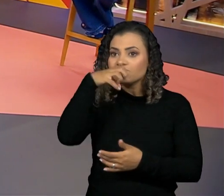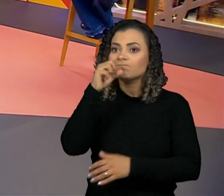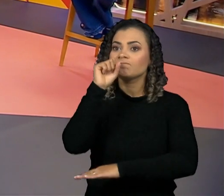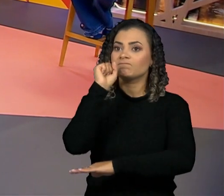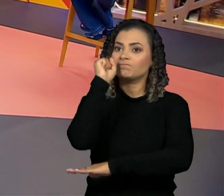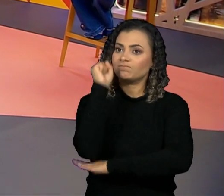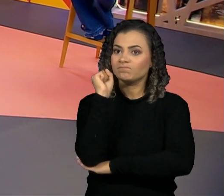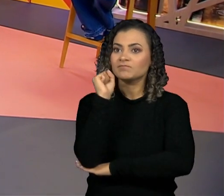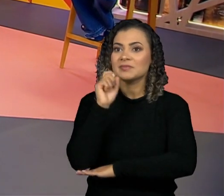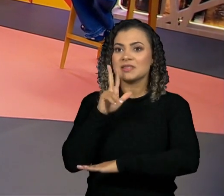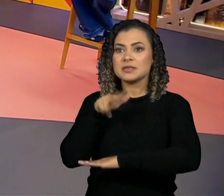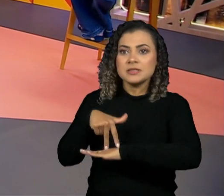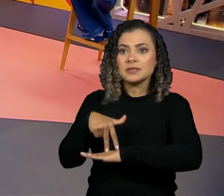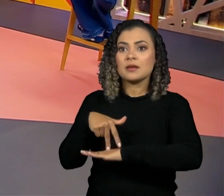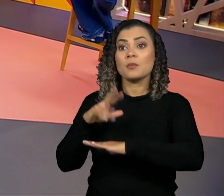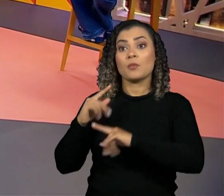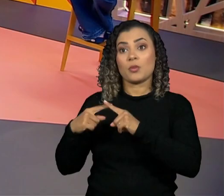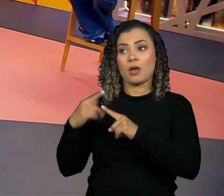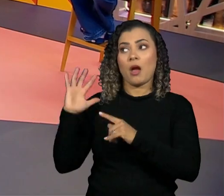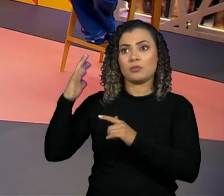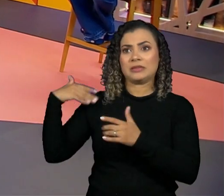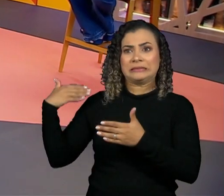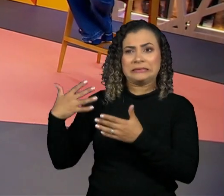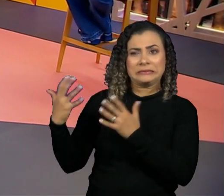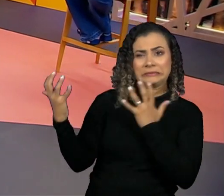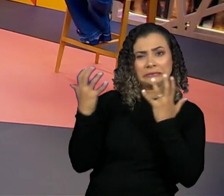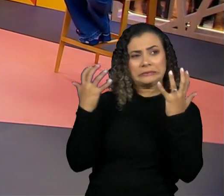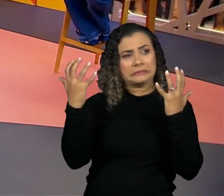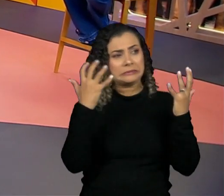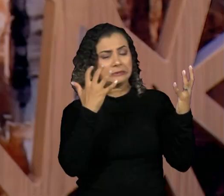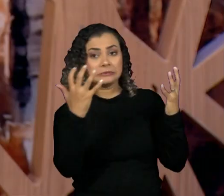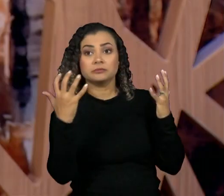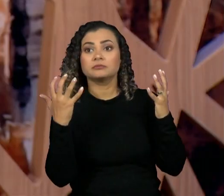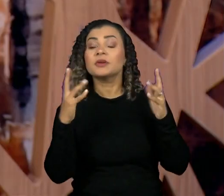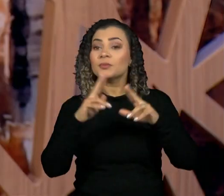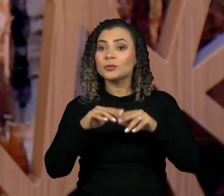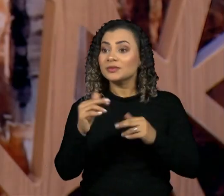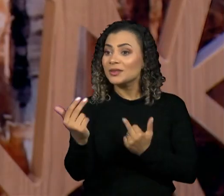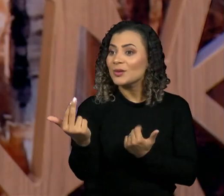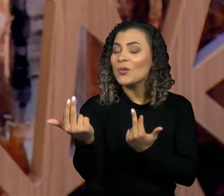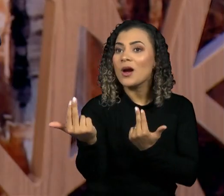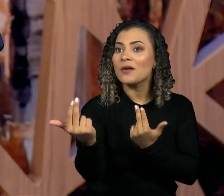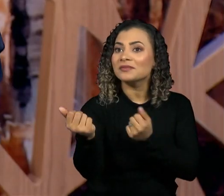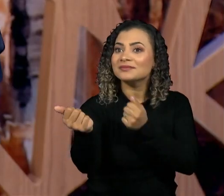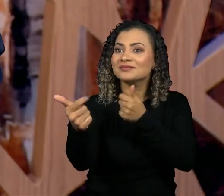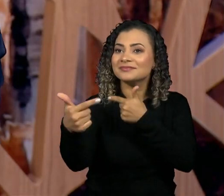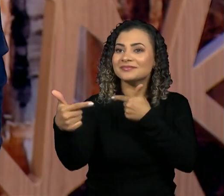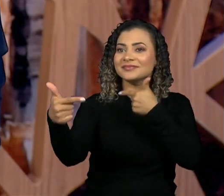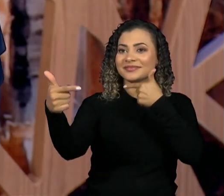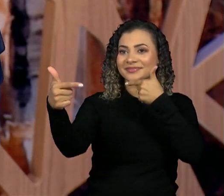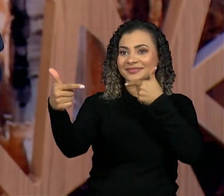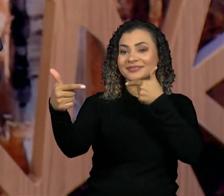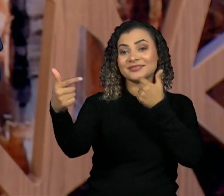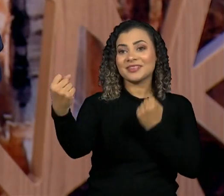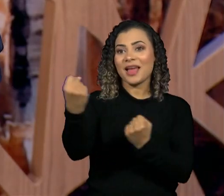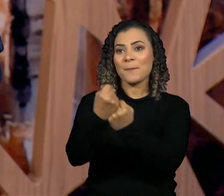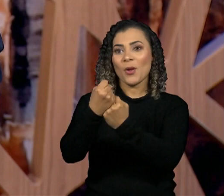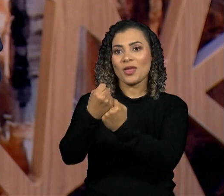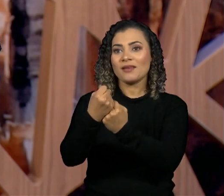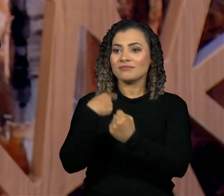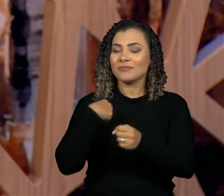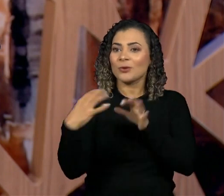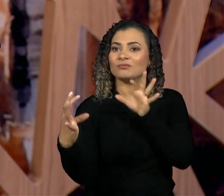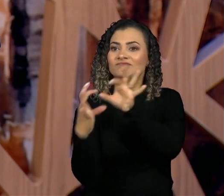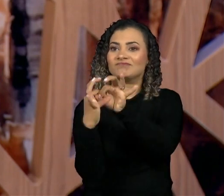né, mediante a tudo que nos acontece. Então, olhar para você, olhar para uma semelhante, sorrir, é o mesmo que falar, tô com você. Eu sei que